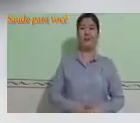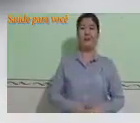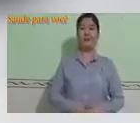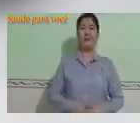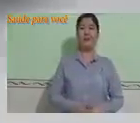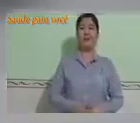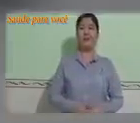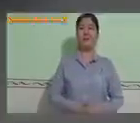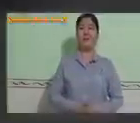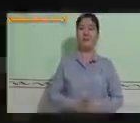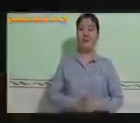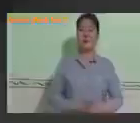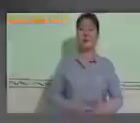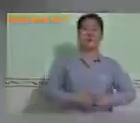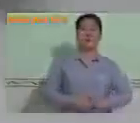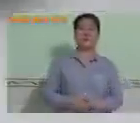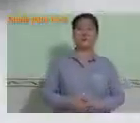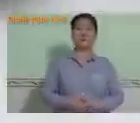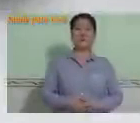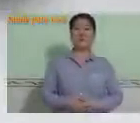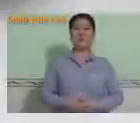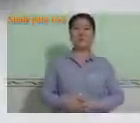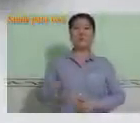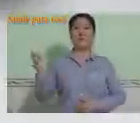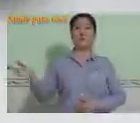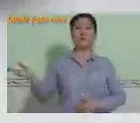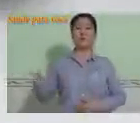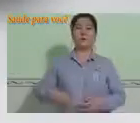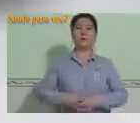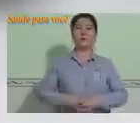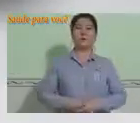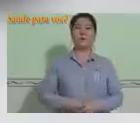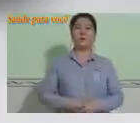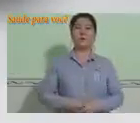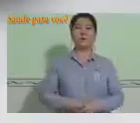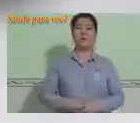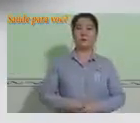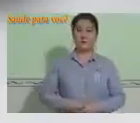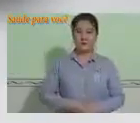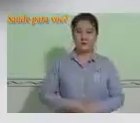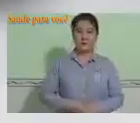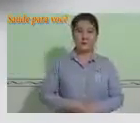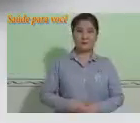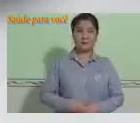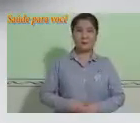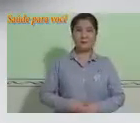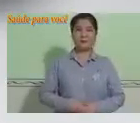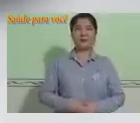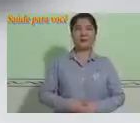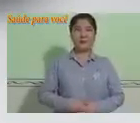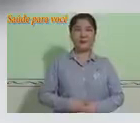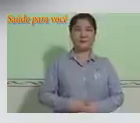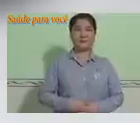por isso, fica mais fácil para que vários tipos de micro-organismos consigam entrar nas camadas internas, o